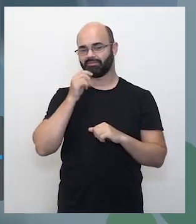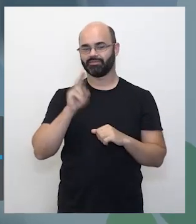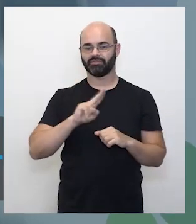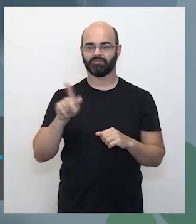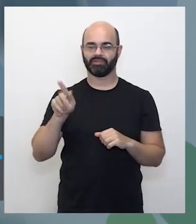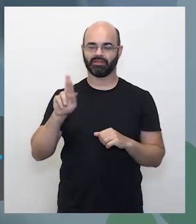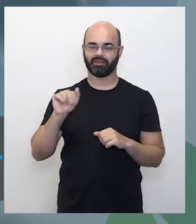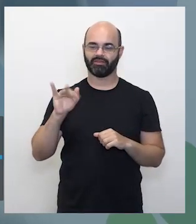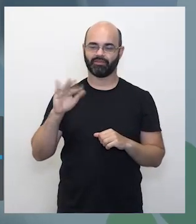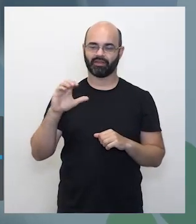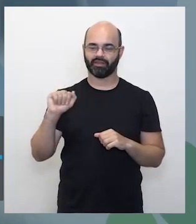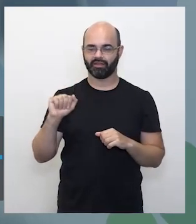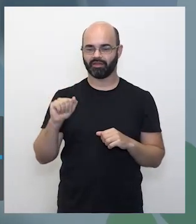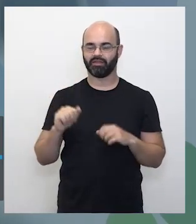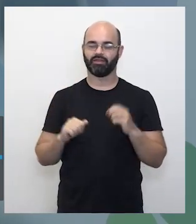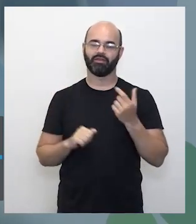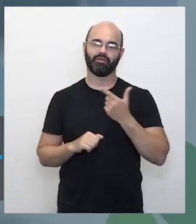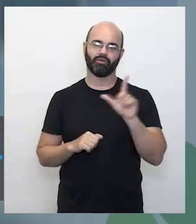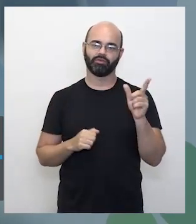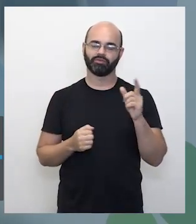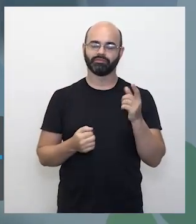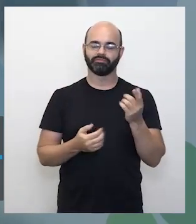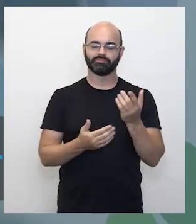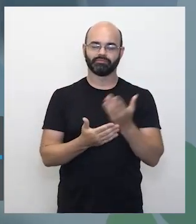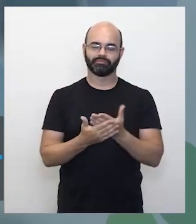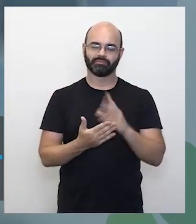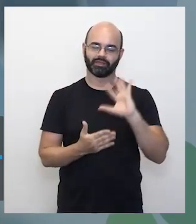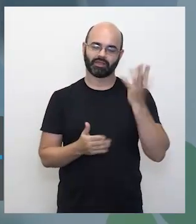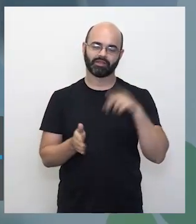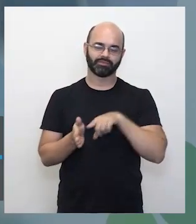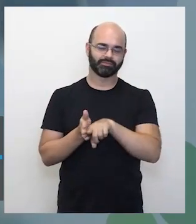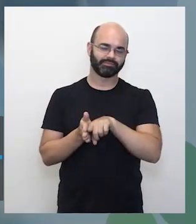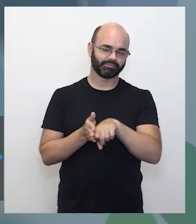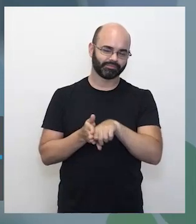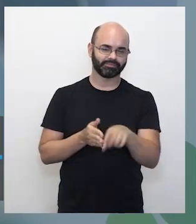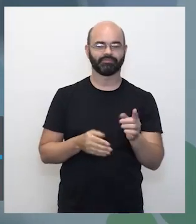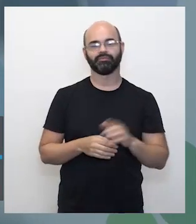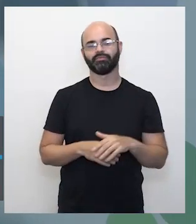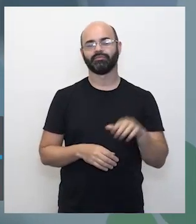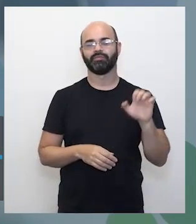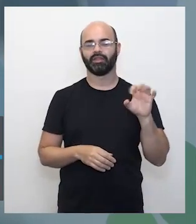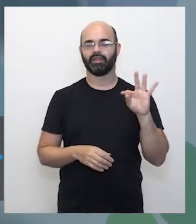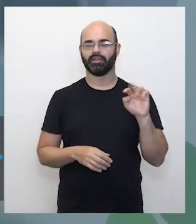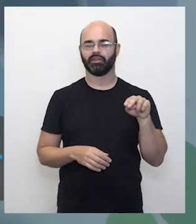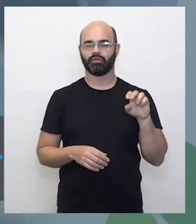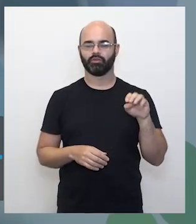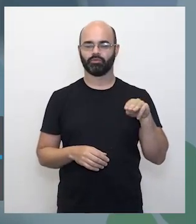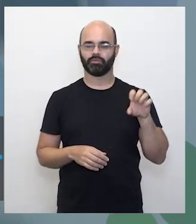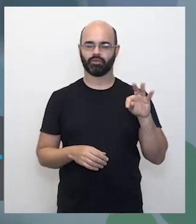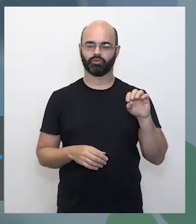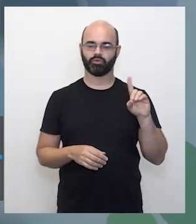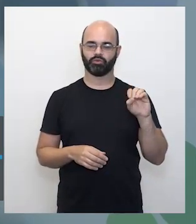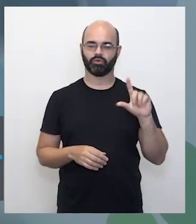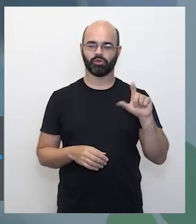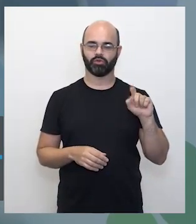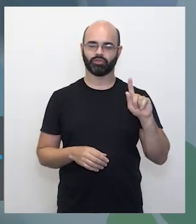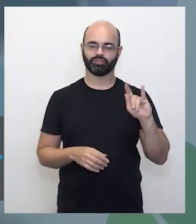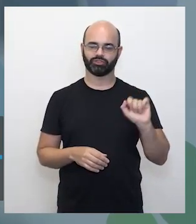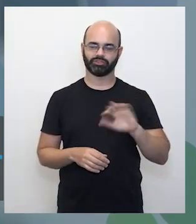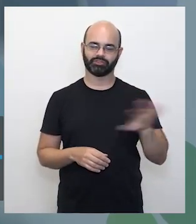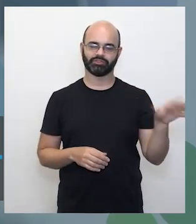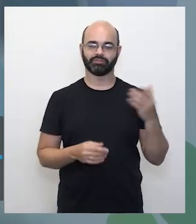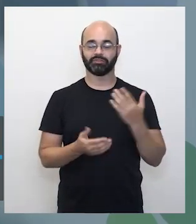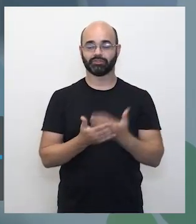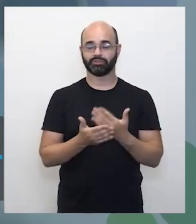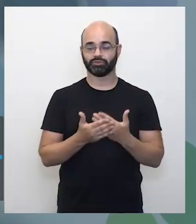etnográfica, o estudo de caso, a observação participante, a etnometodologia, o estudo documental,